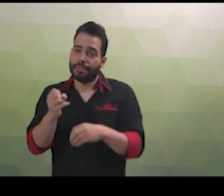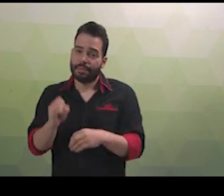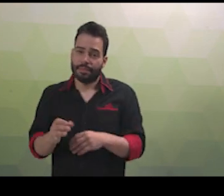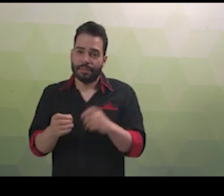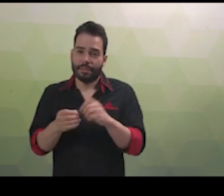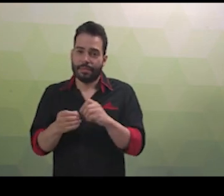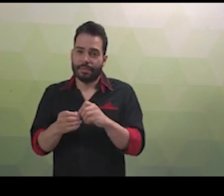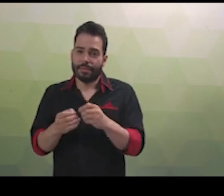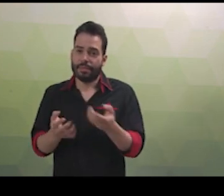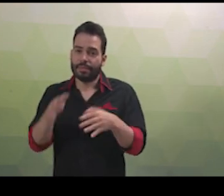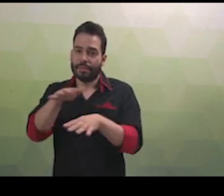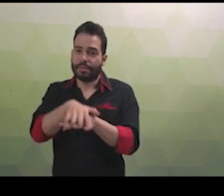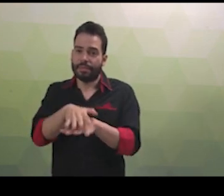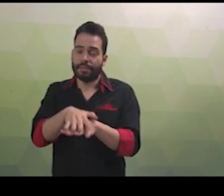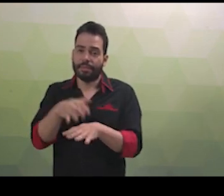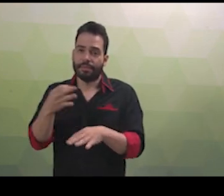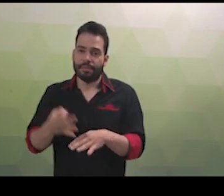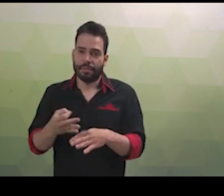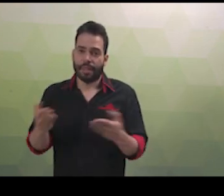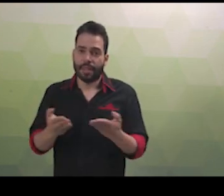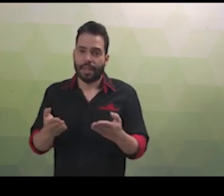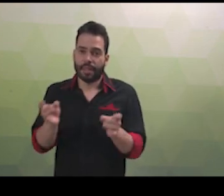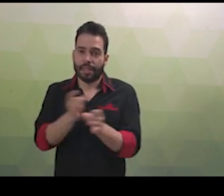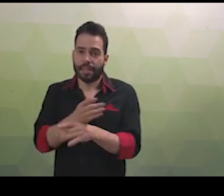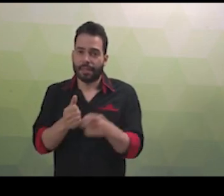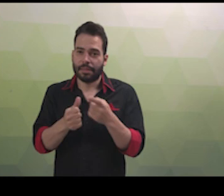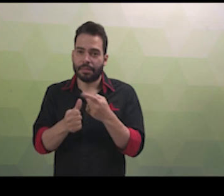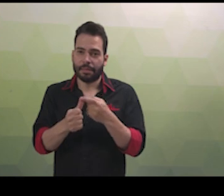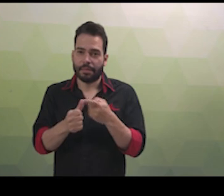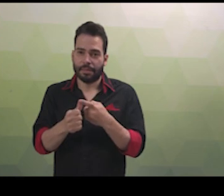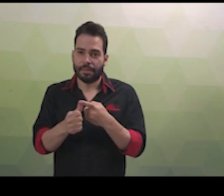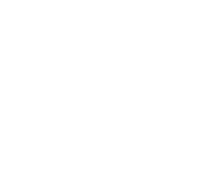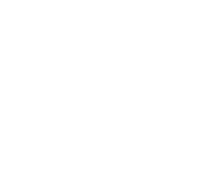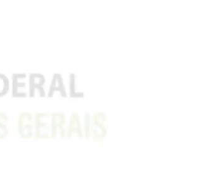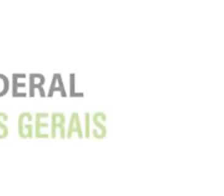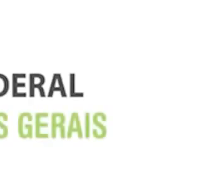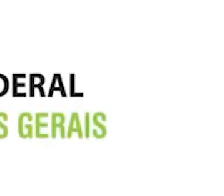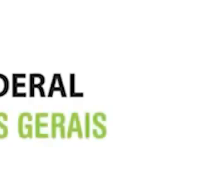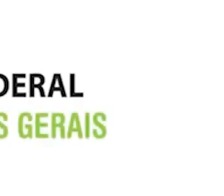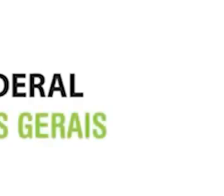será efetiva. Assim, finalizamos a primeira parte do nosso curso.